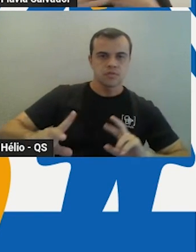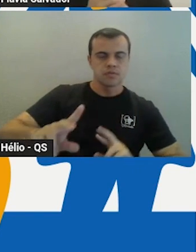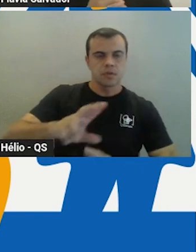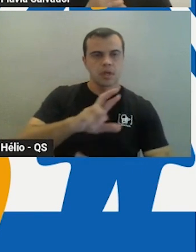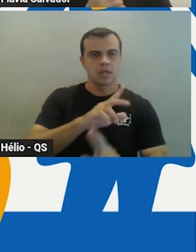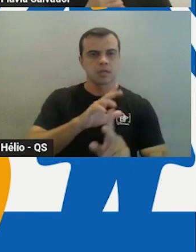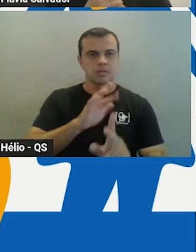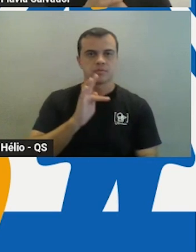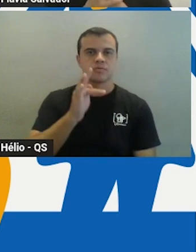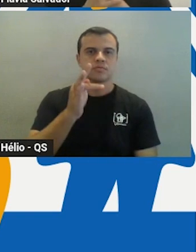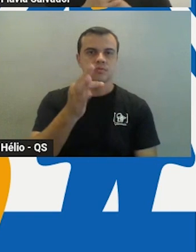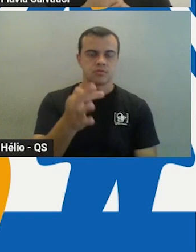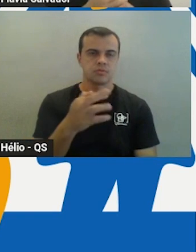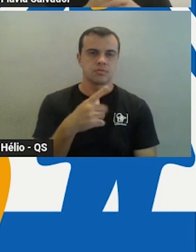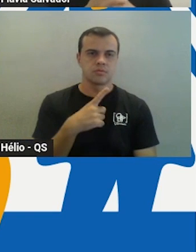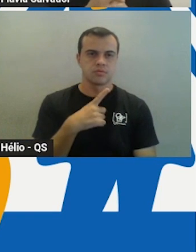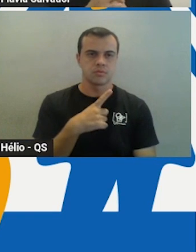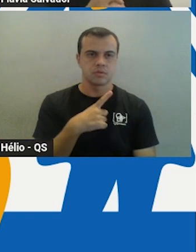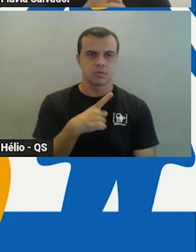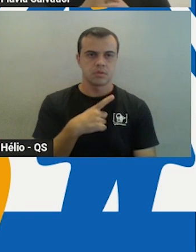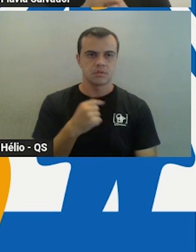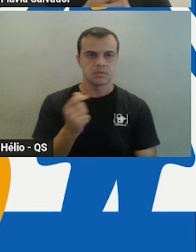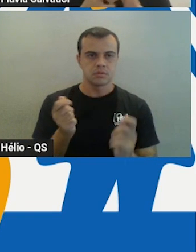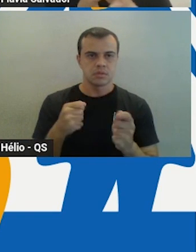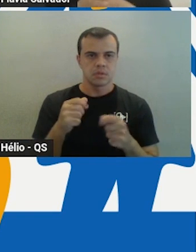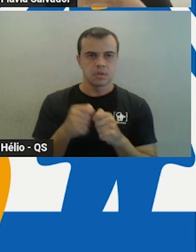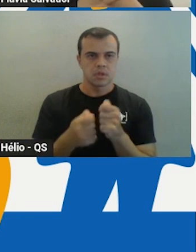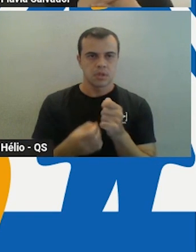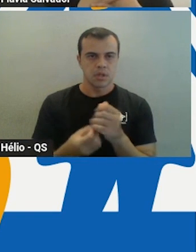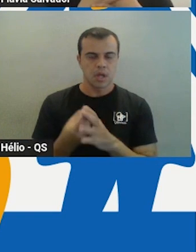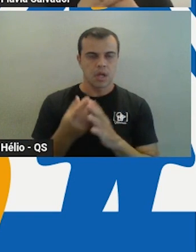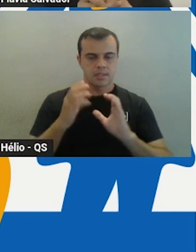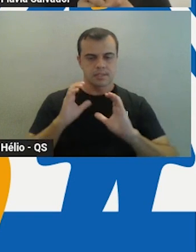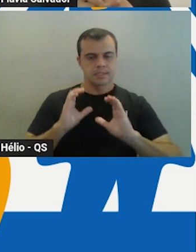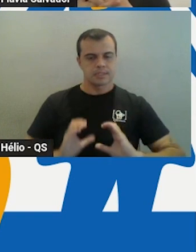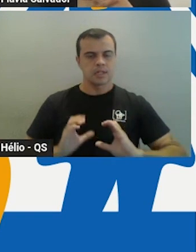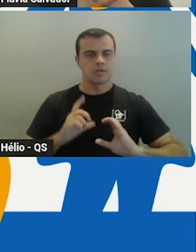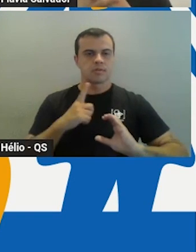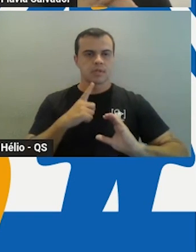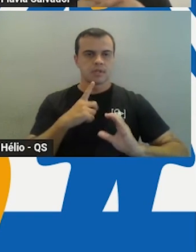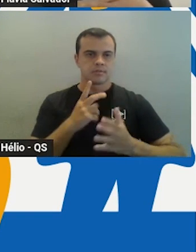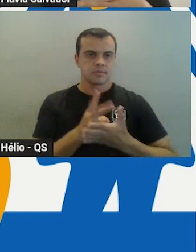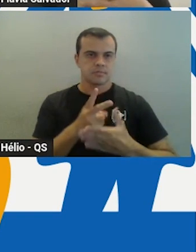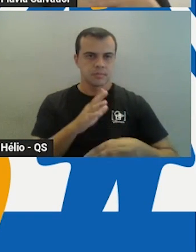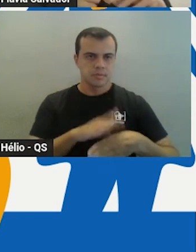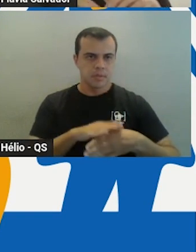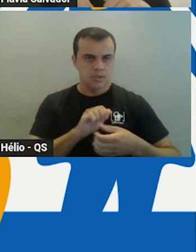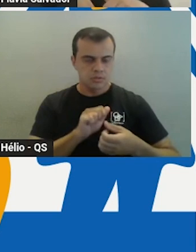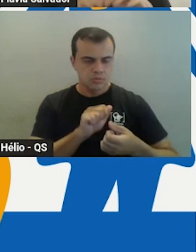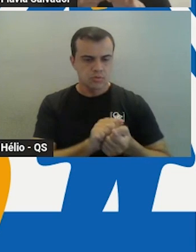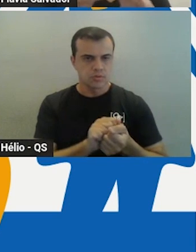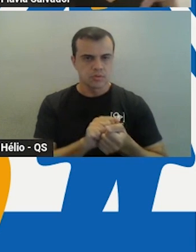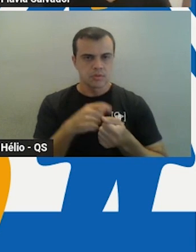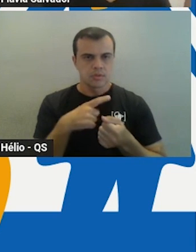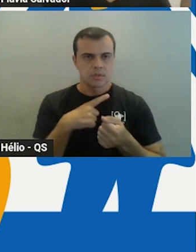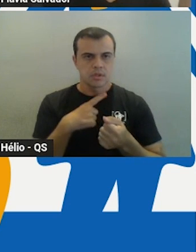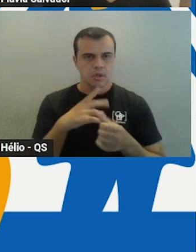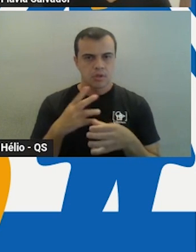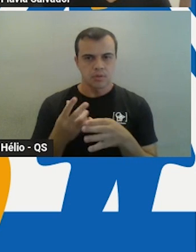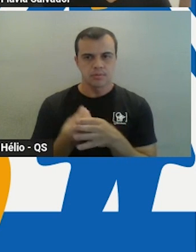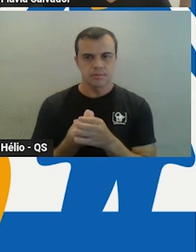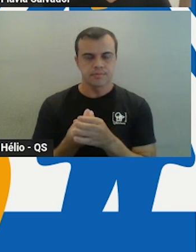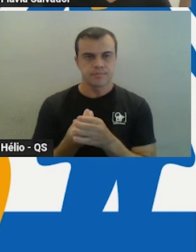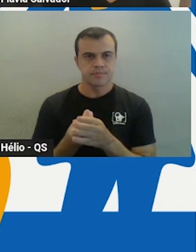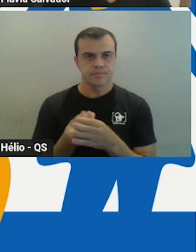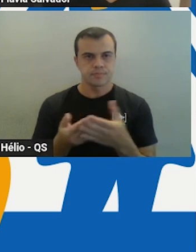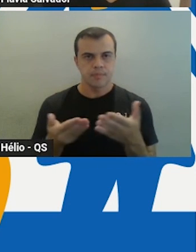no futuro, né? E criar cidadãos mesmo, assim, que sejam muito mais agregadores, muito mais inclusivos